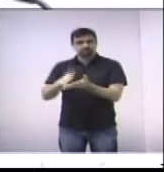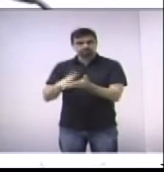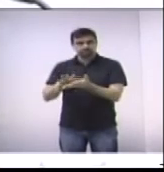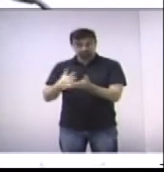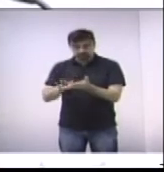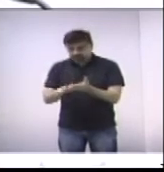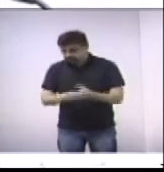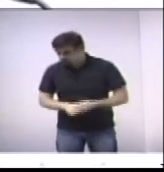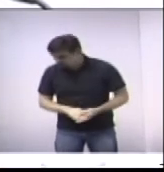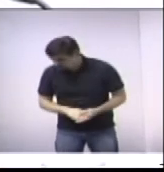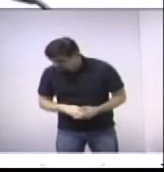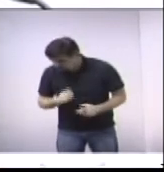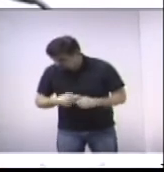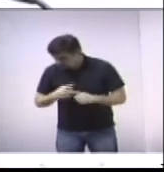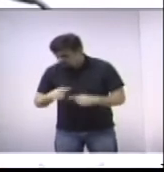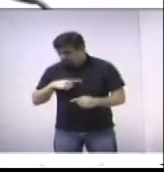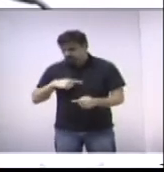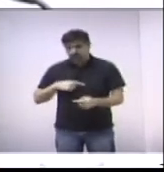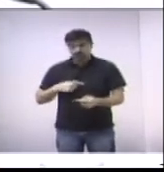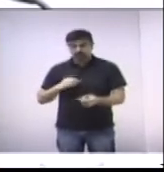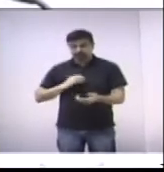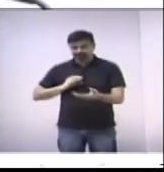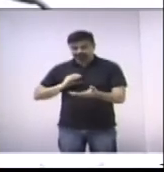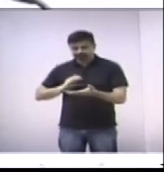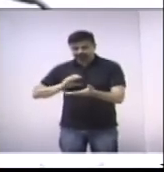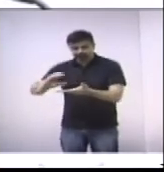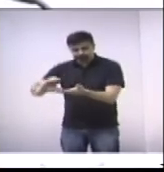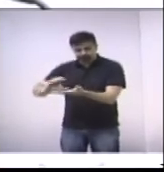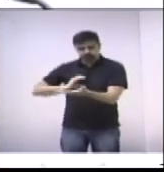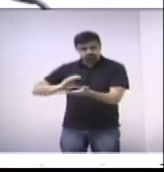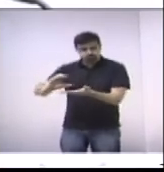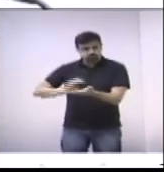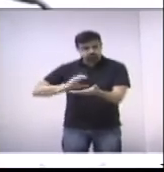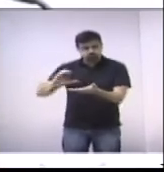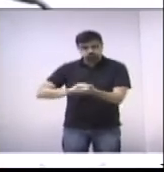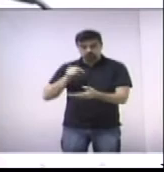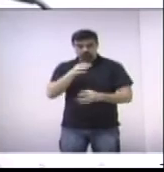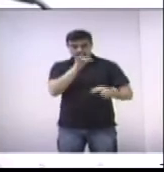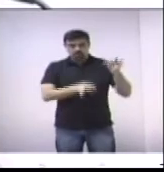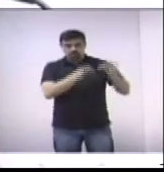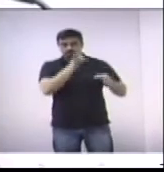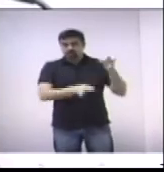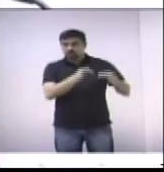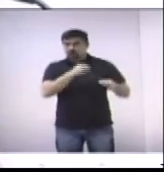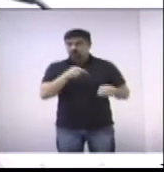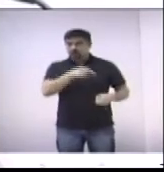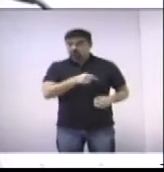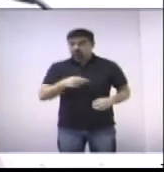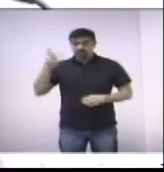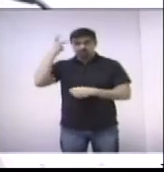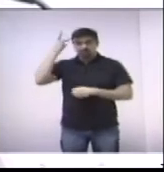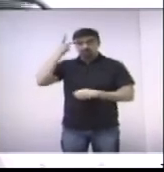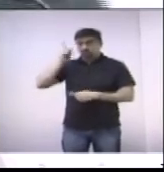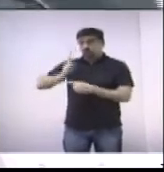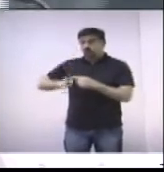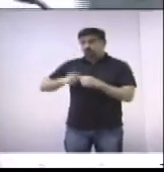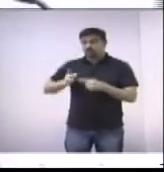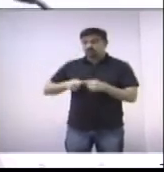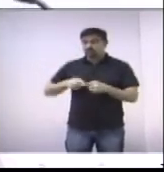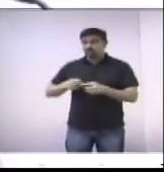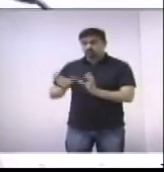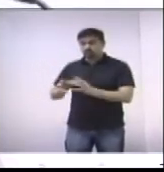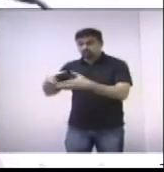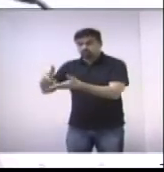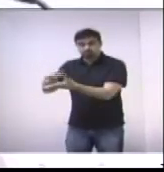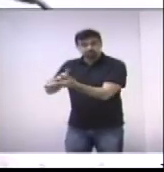ficou frustrada em razão de restrições impostas pelo Tribunal de Contas do Estado de São Paulo quanto ao repasse de verbas públicas municipais à